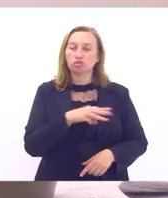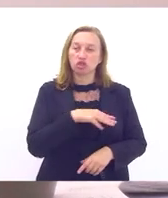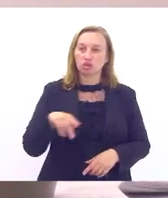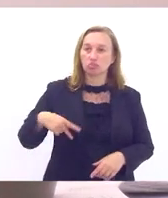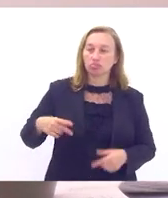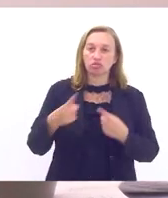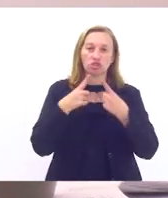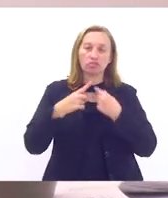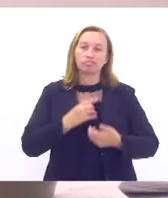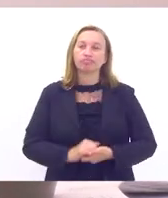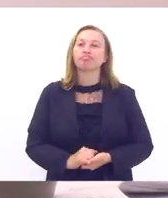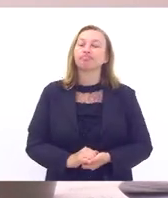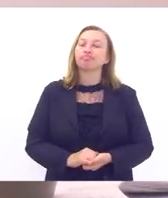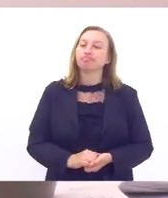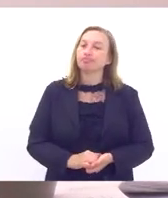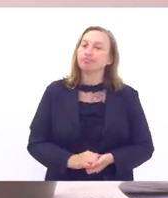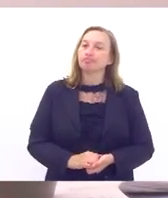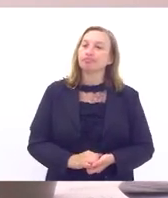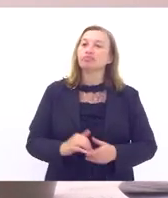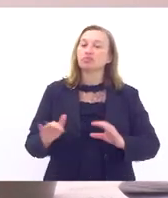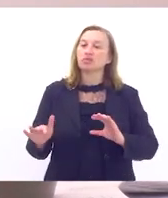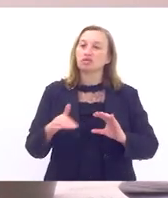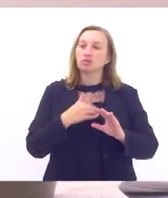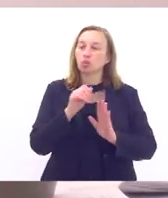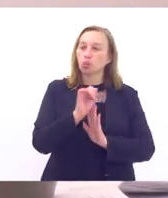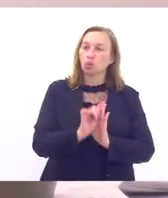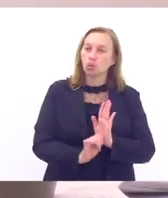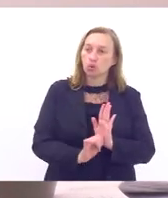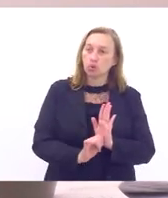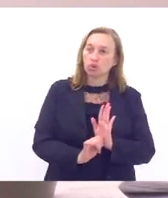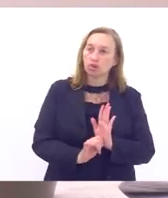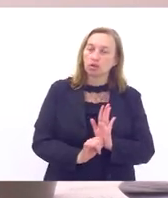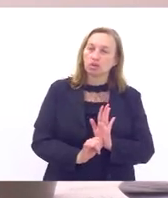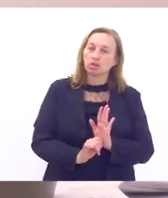nesse diálogo. E enviou o relatório